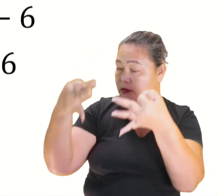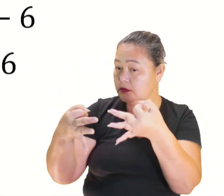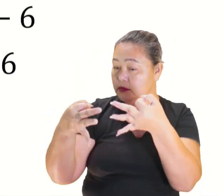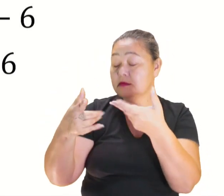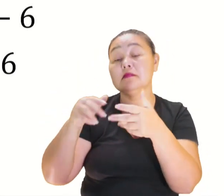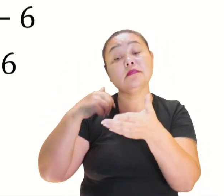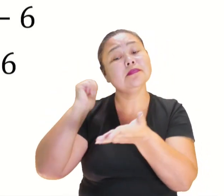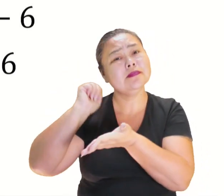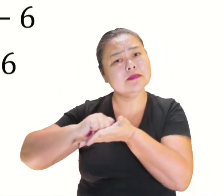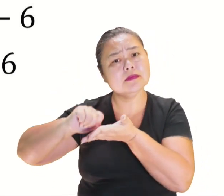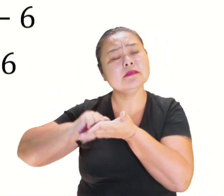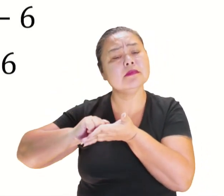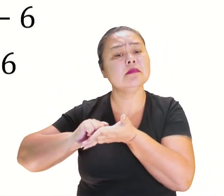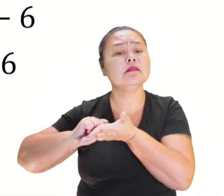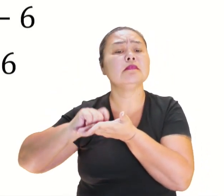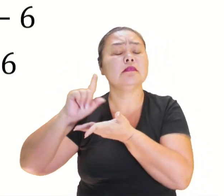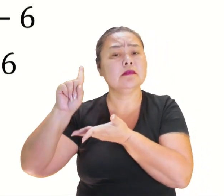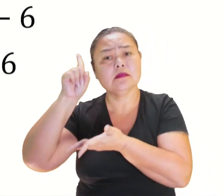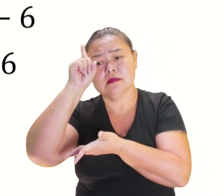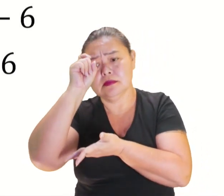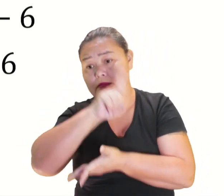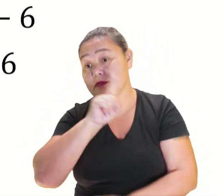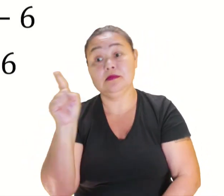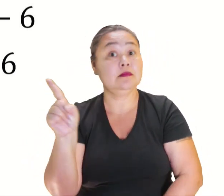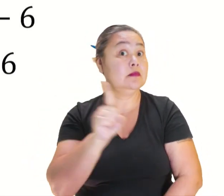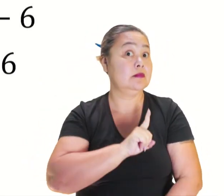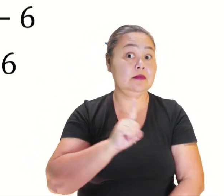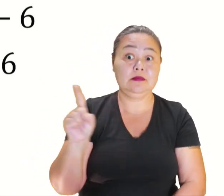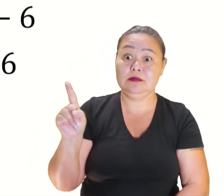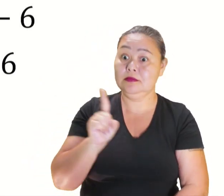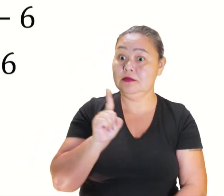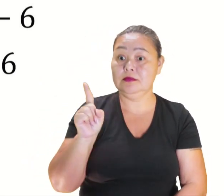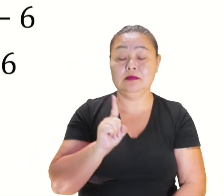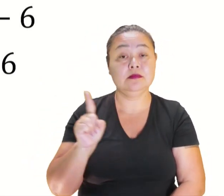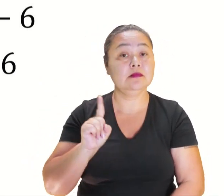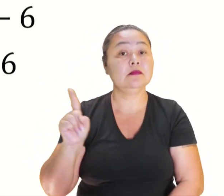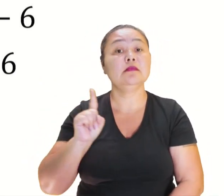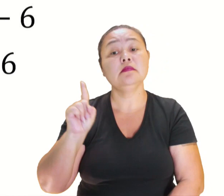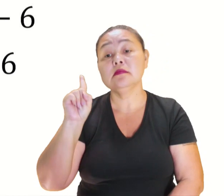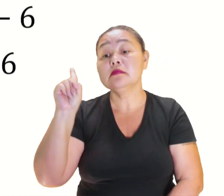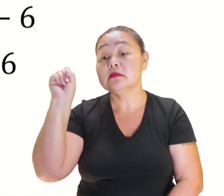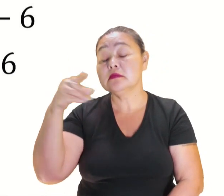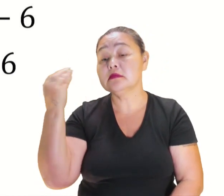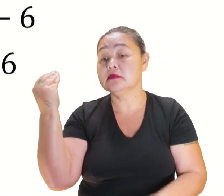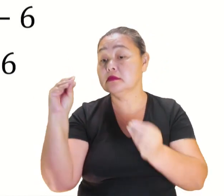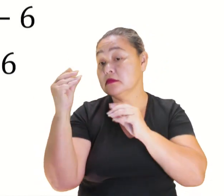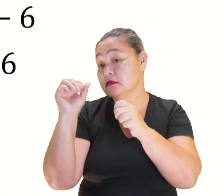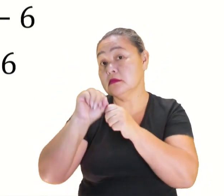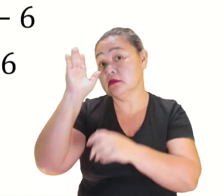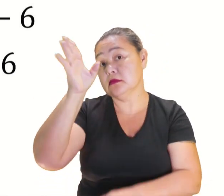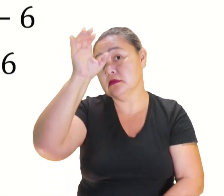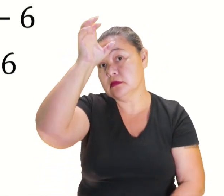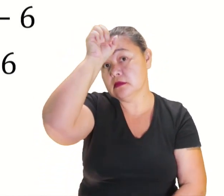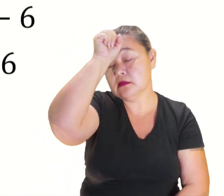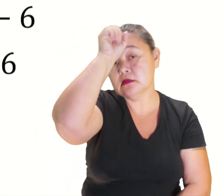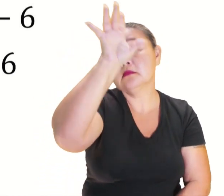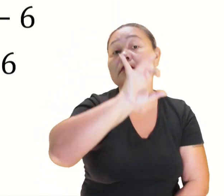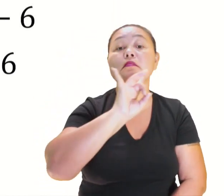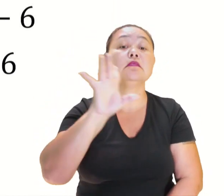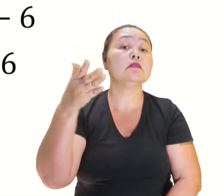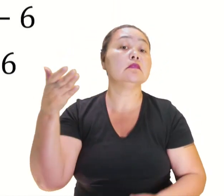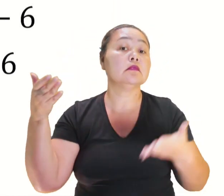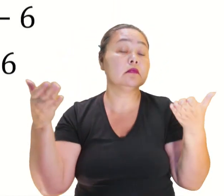É trabalhoso? É. É difícil? Não, não é difícil. São as operações que nós aprendemos, só